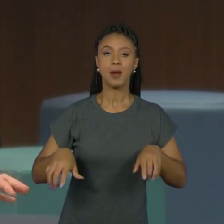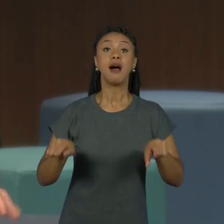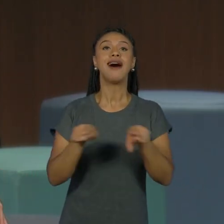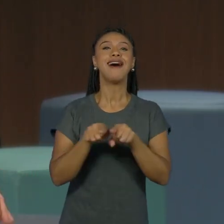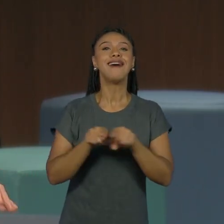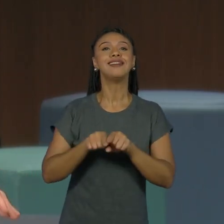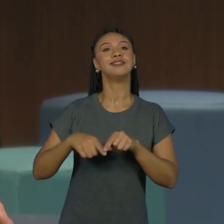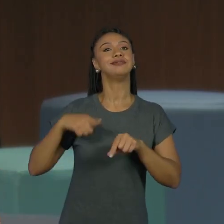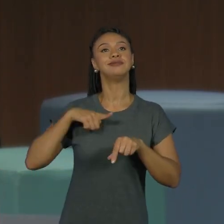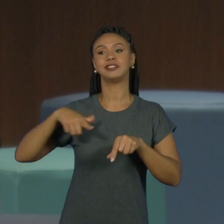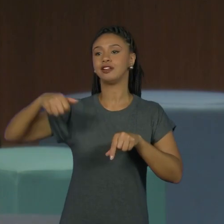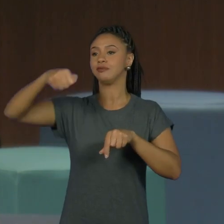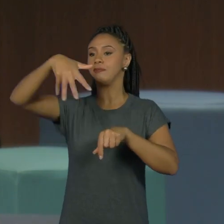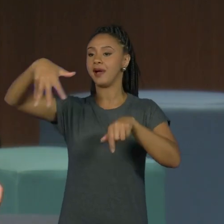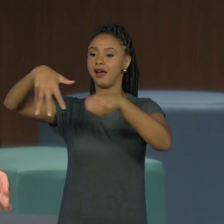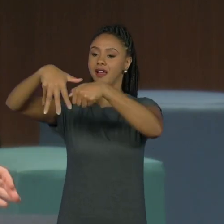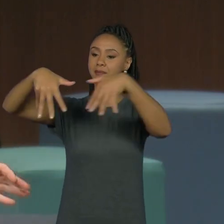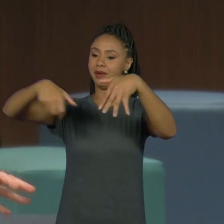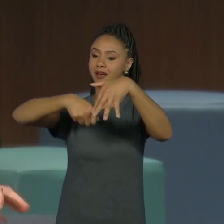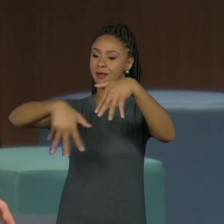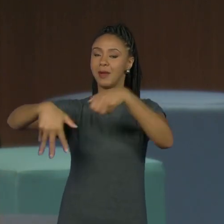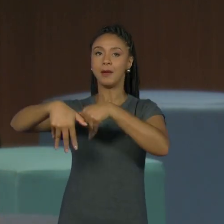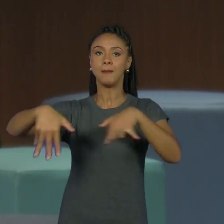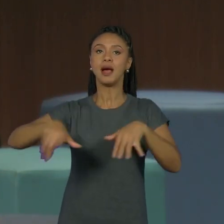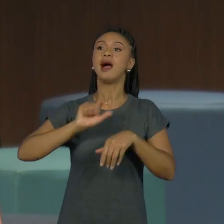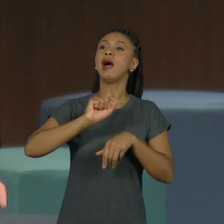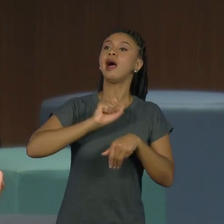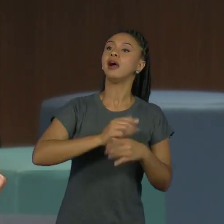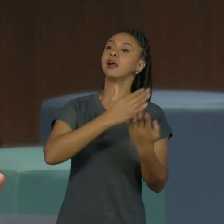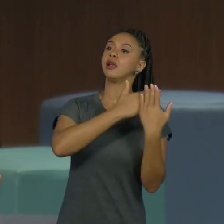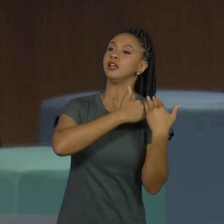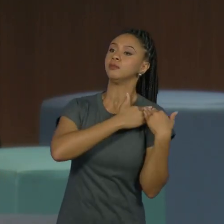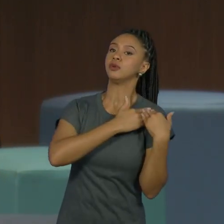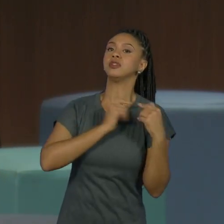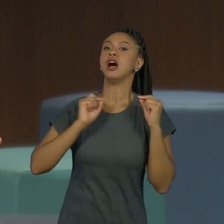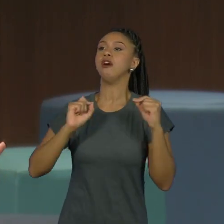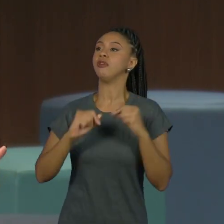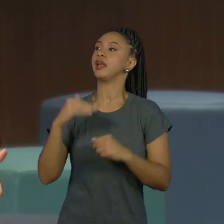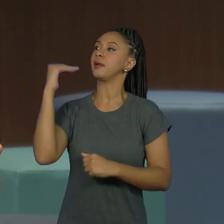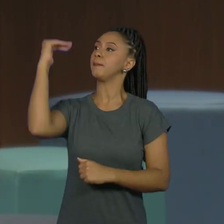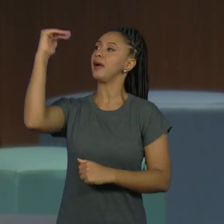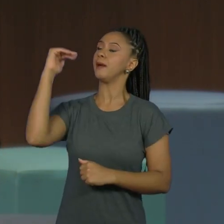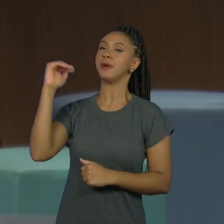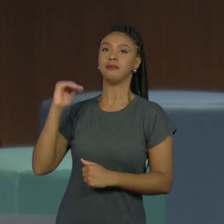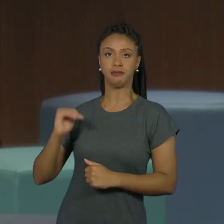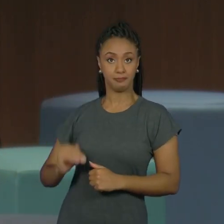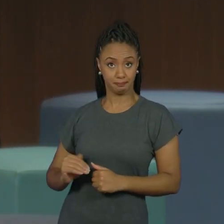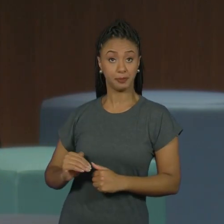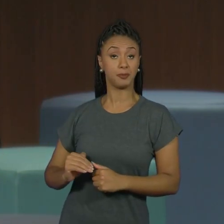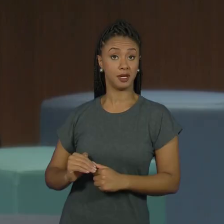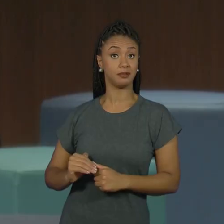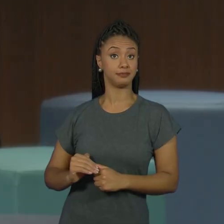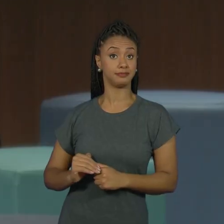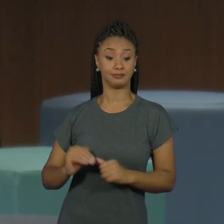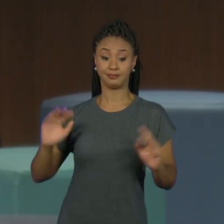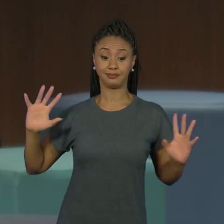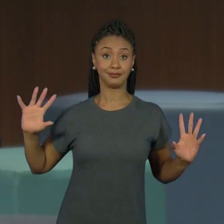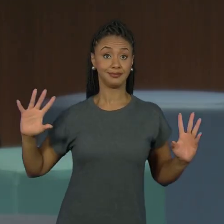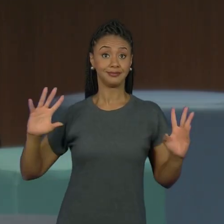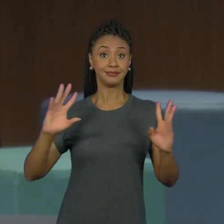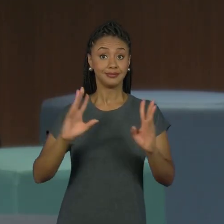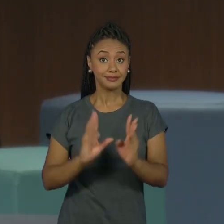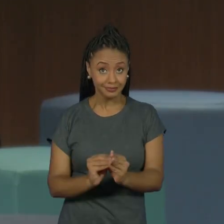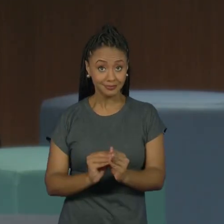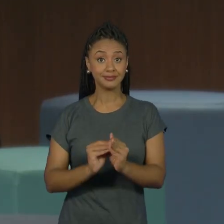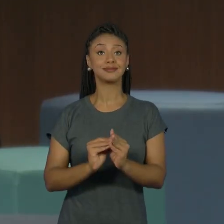a autoridade e responsabilidade, cadeia de comando, né, então, tudo isso faz parte de